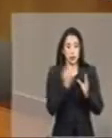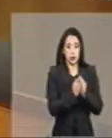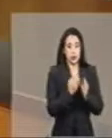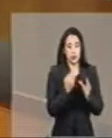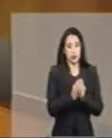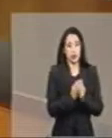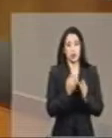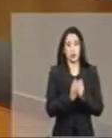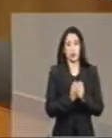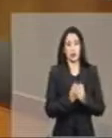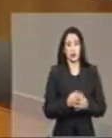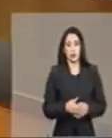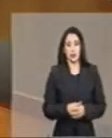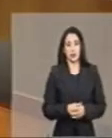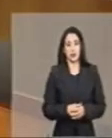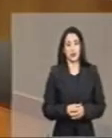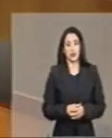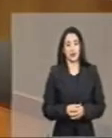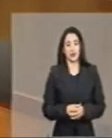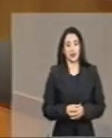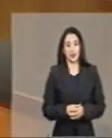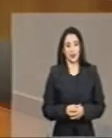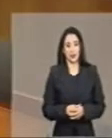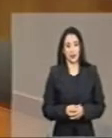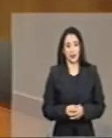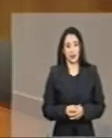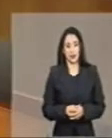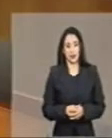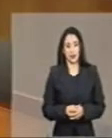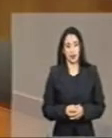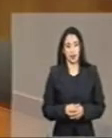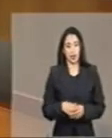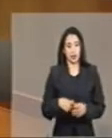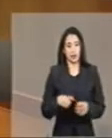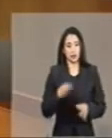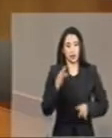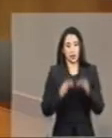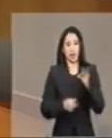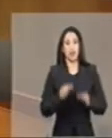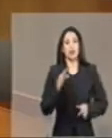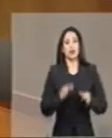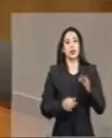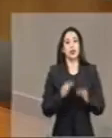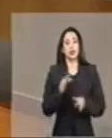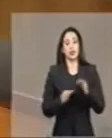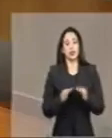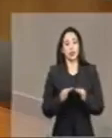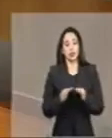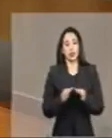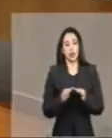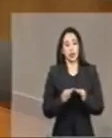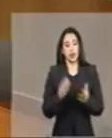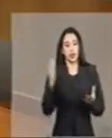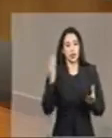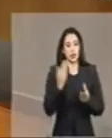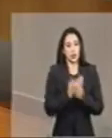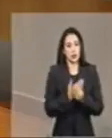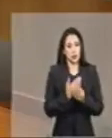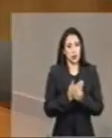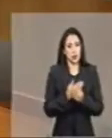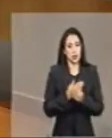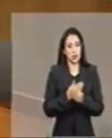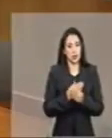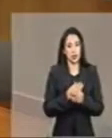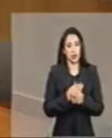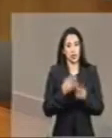envolvendo, e é essa consequência de julgar se procedente o pedido formulado na